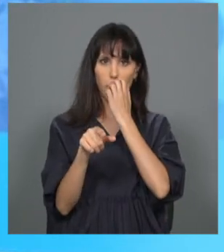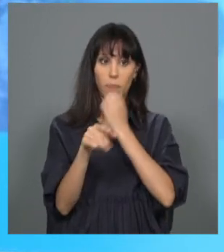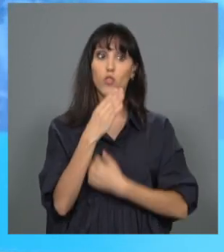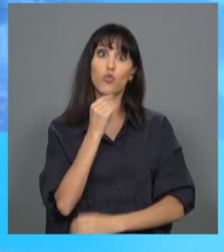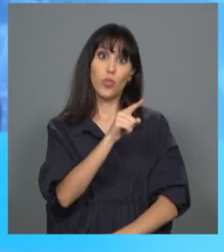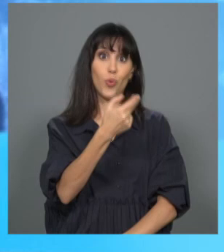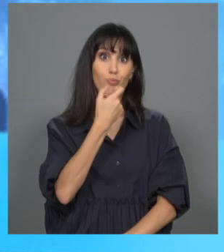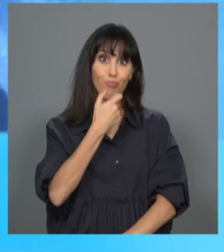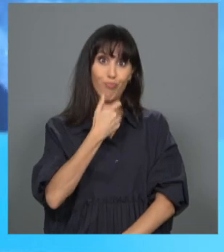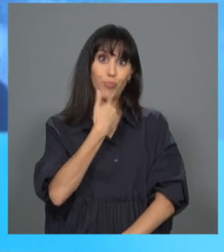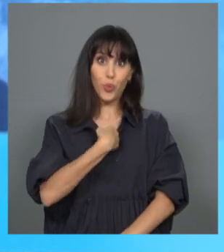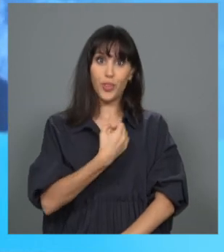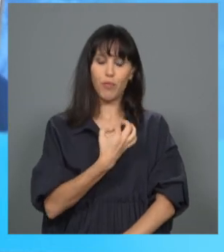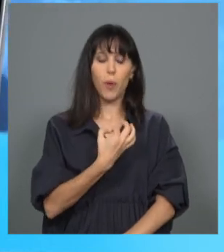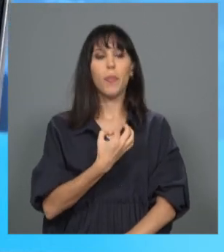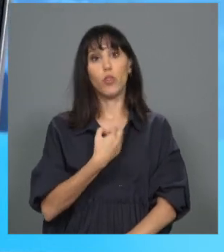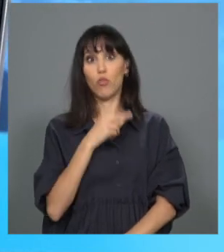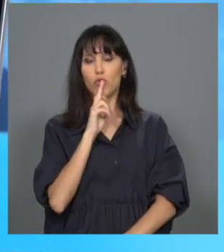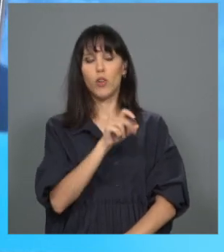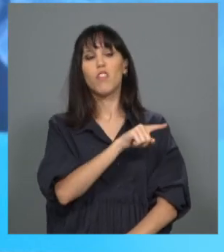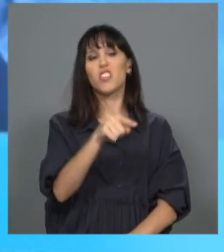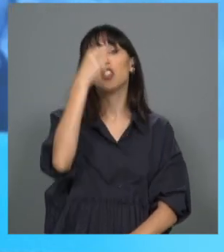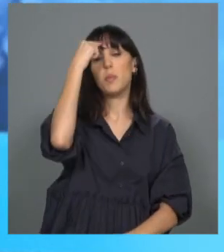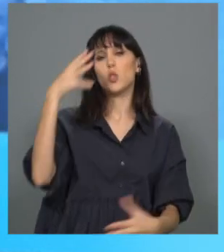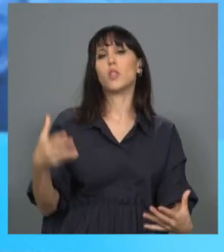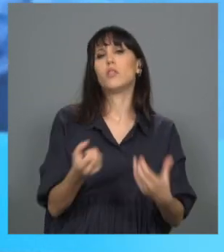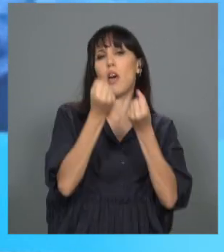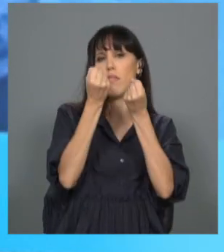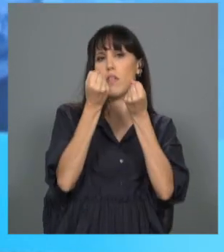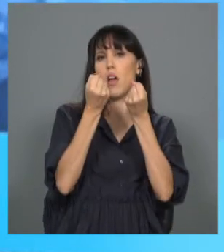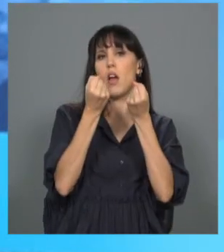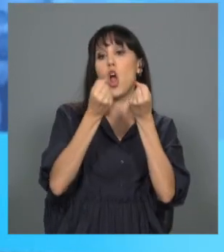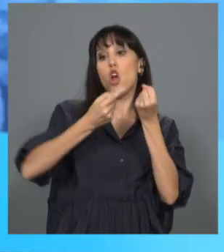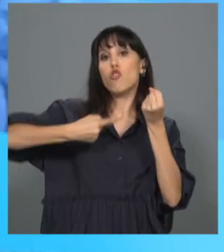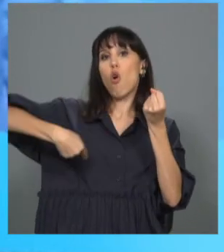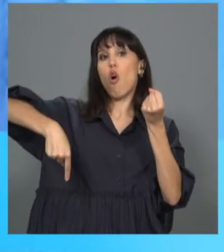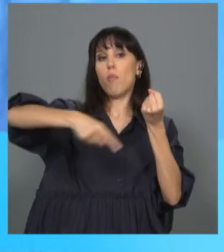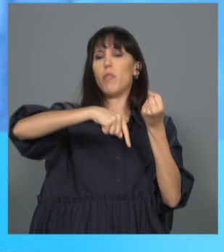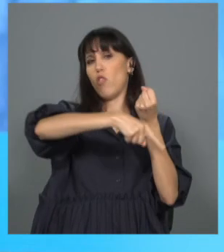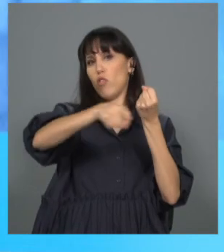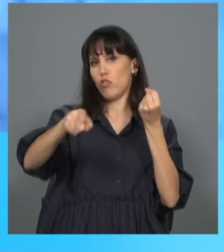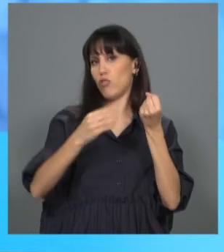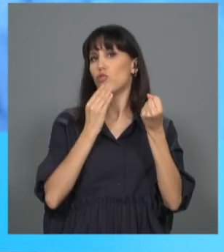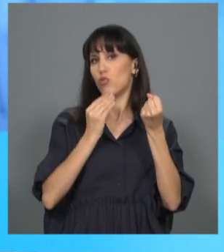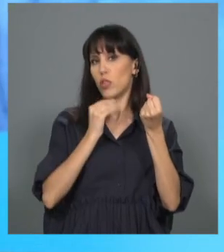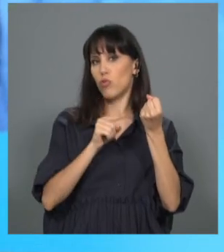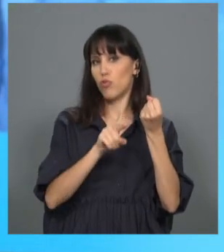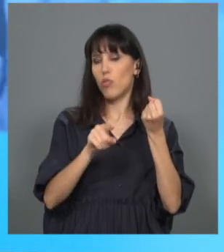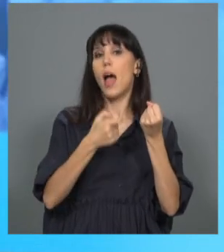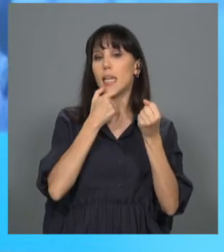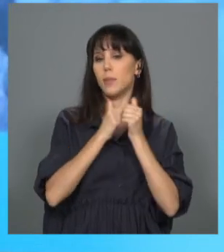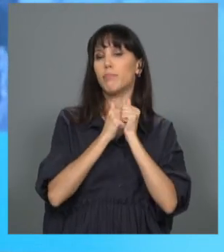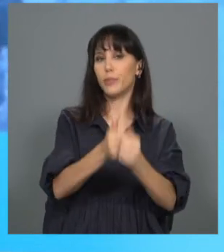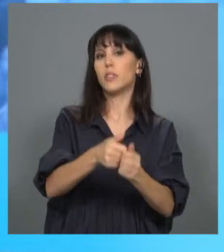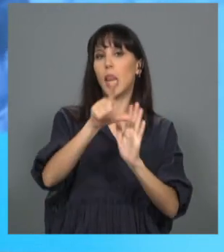pergunta, não é? Vós pensais que a salvação é só para nós, os judeus, para vós, os que cumpris a